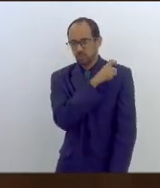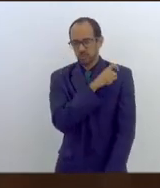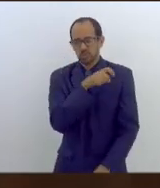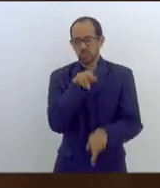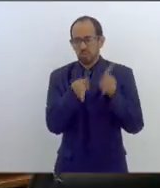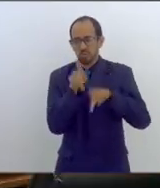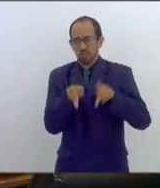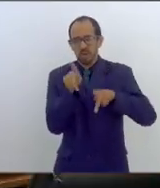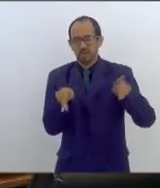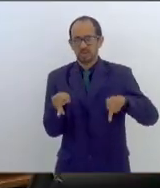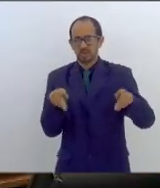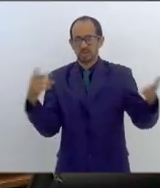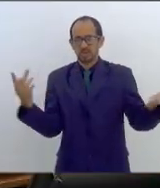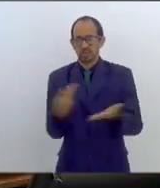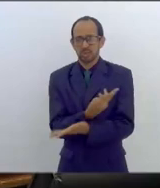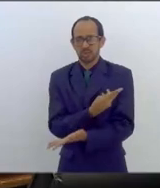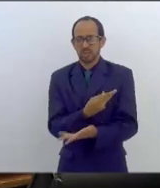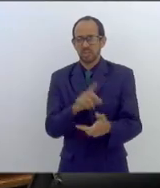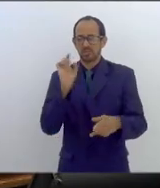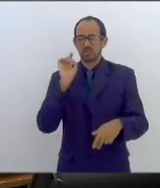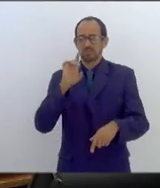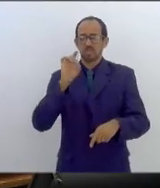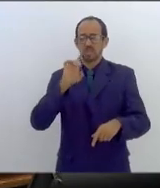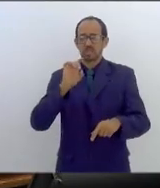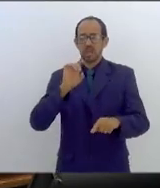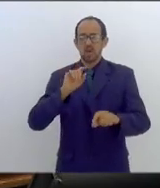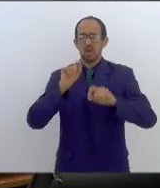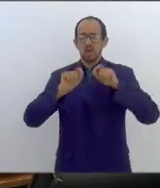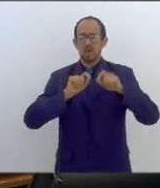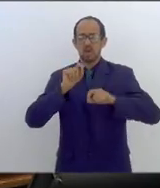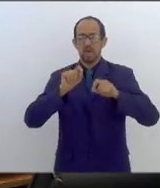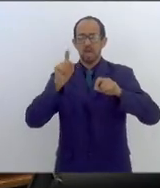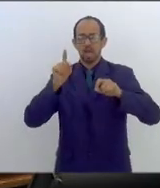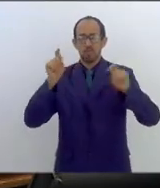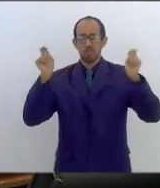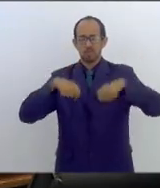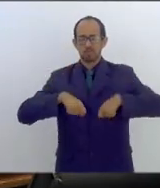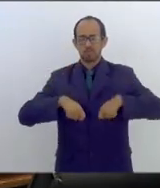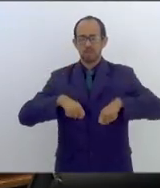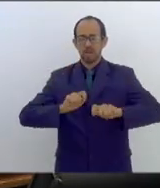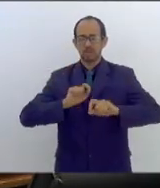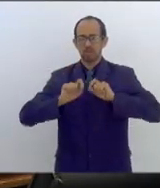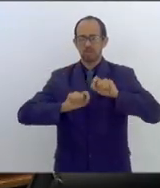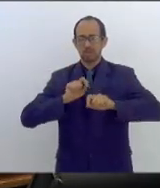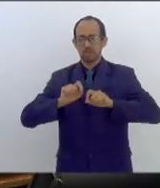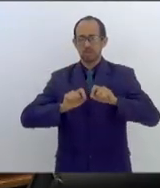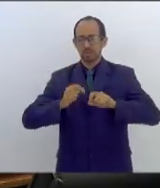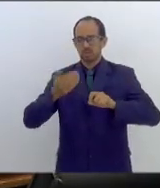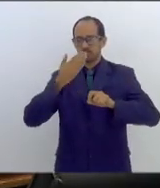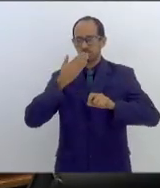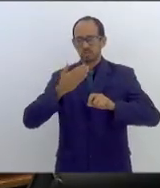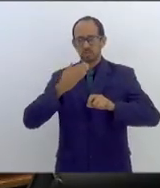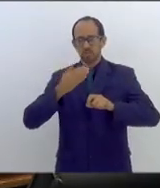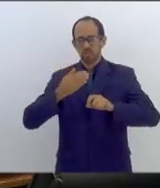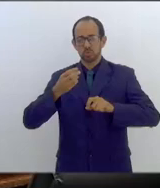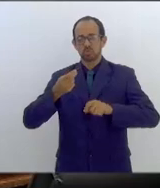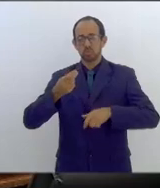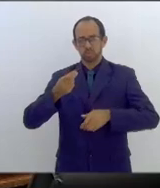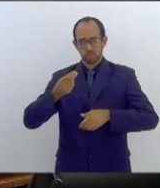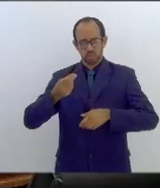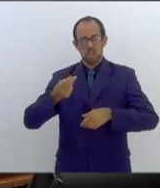população, em especial no que tange a possibilidade de recorrer a recursos diante de